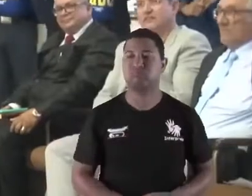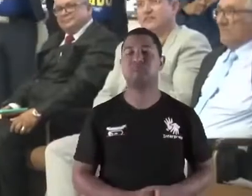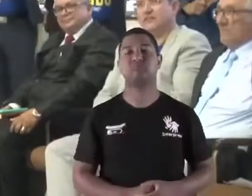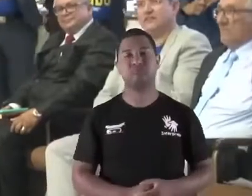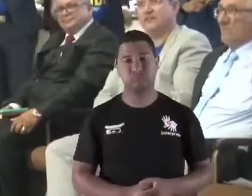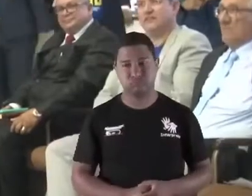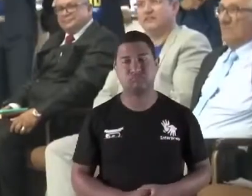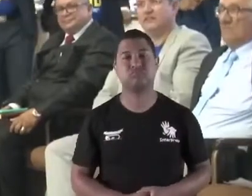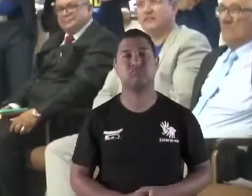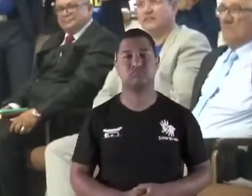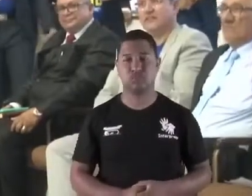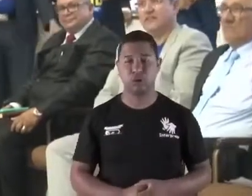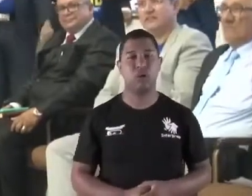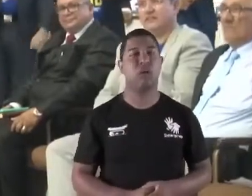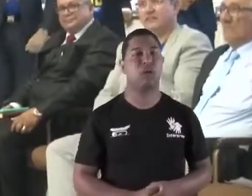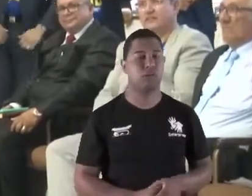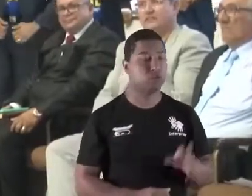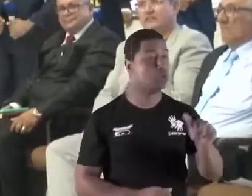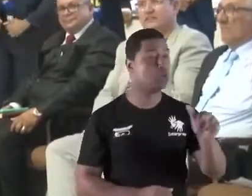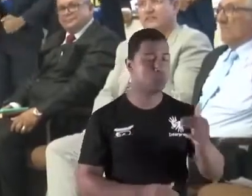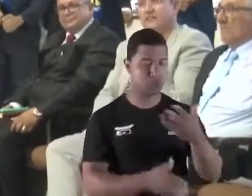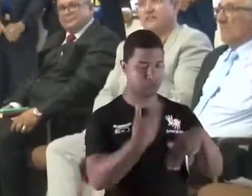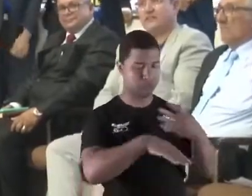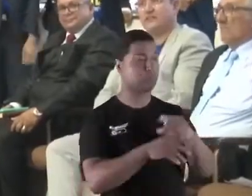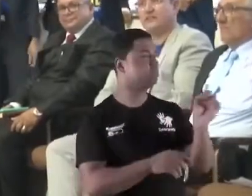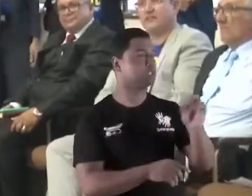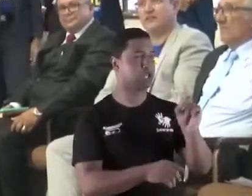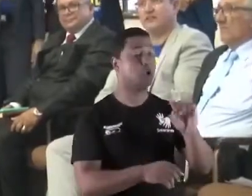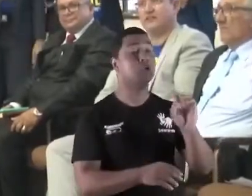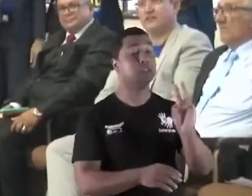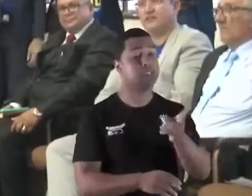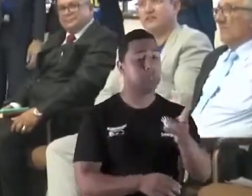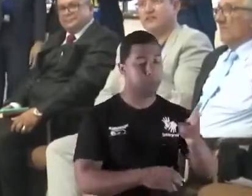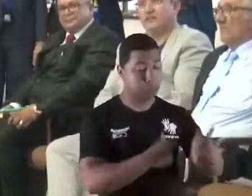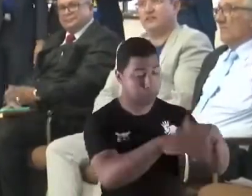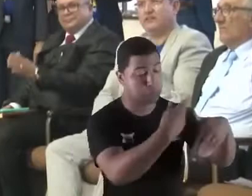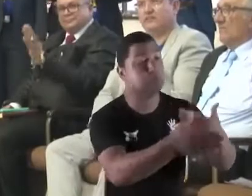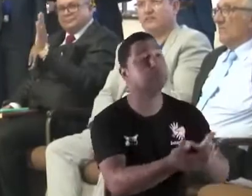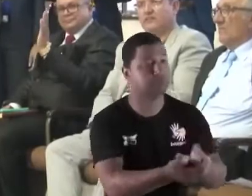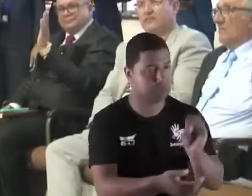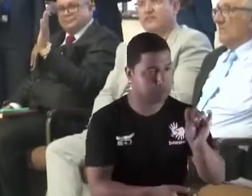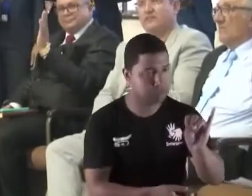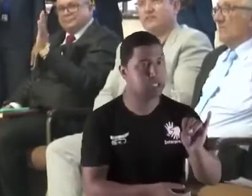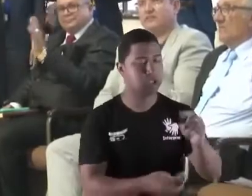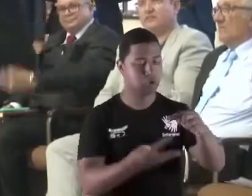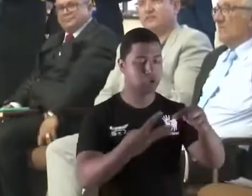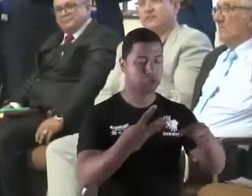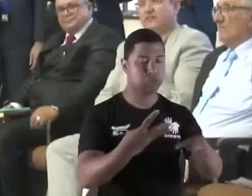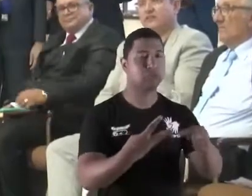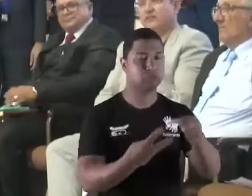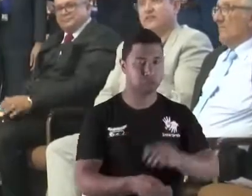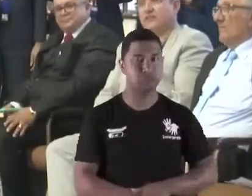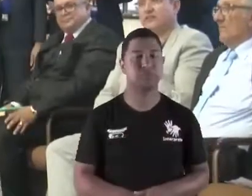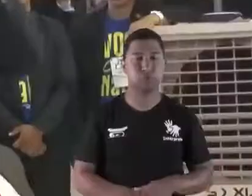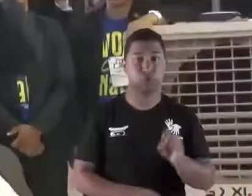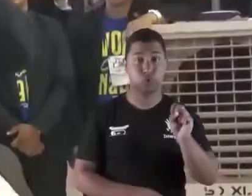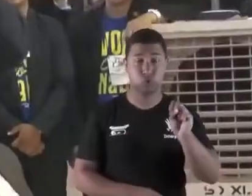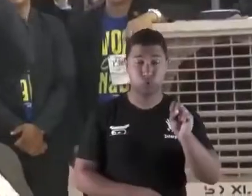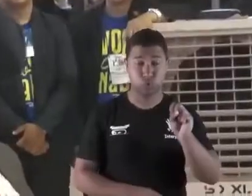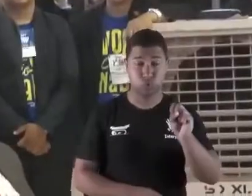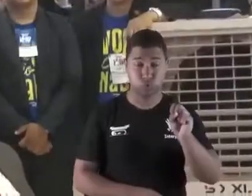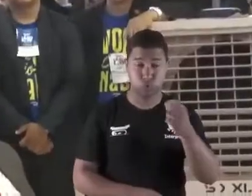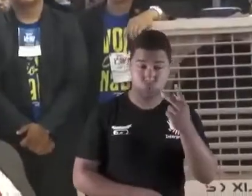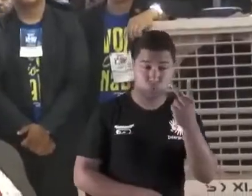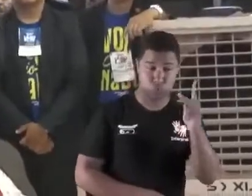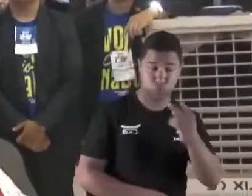convenção só vai para frente, o ministério só vai para frente, a mocidade